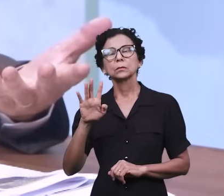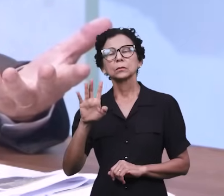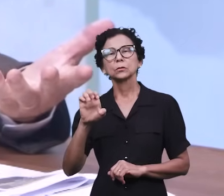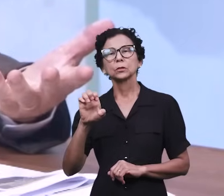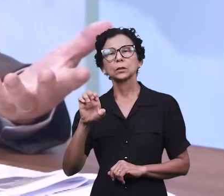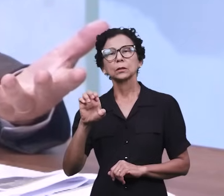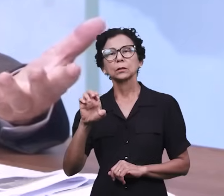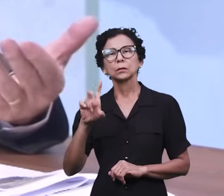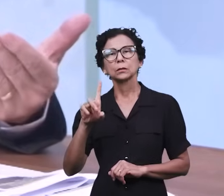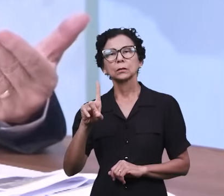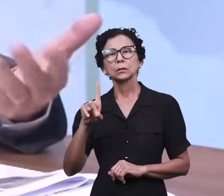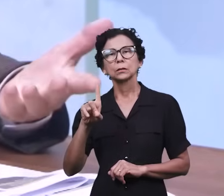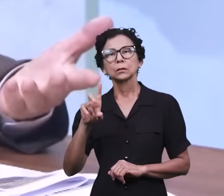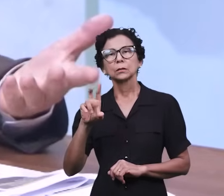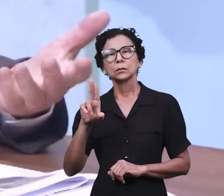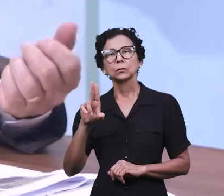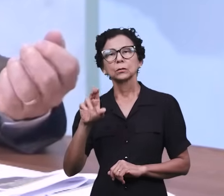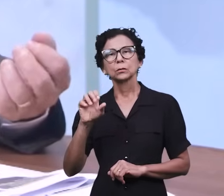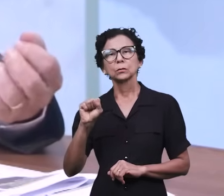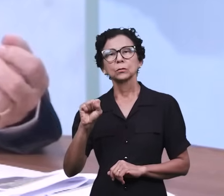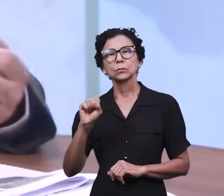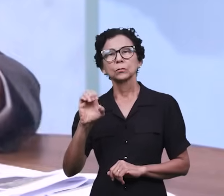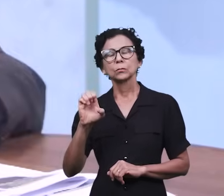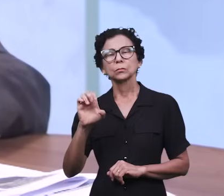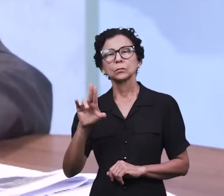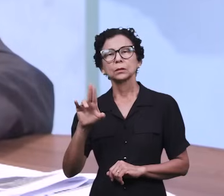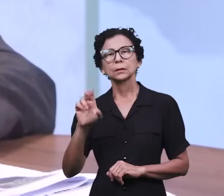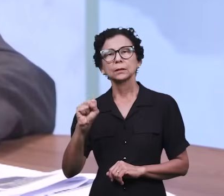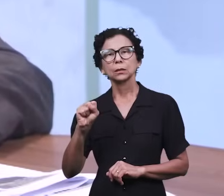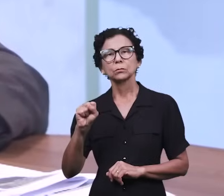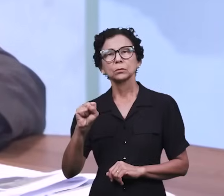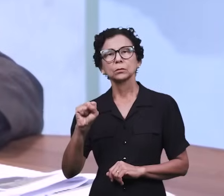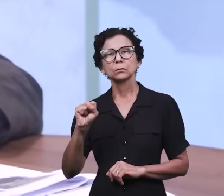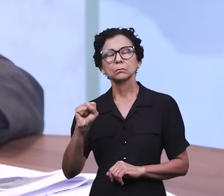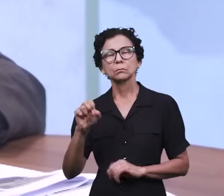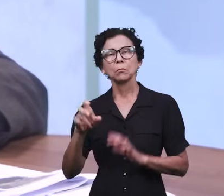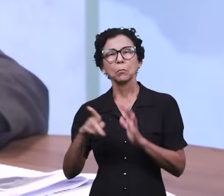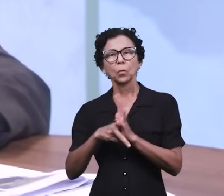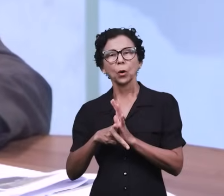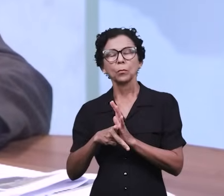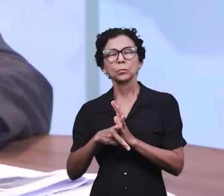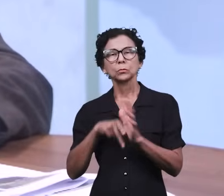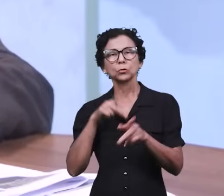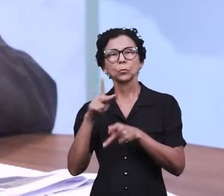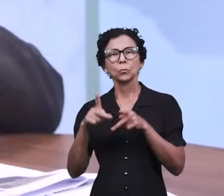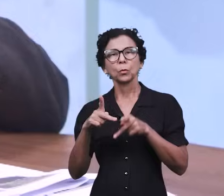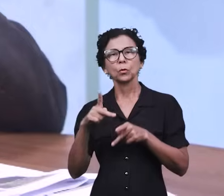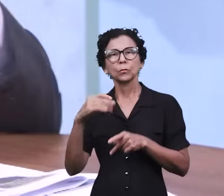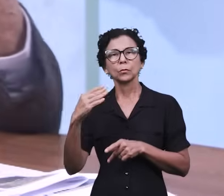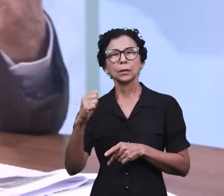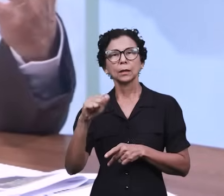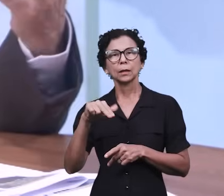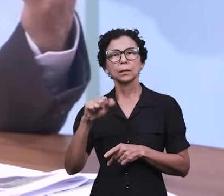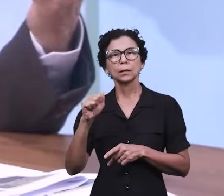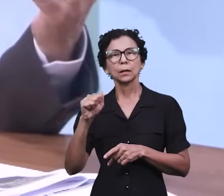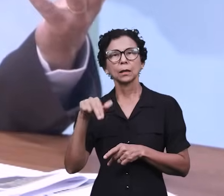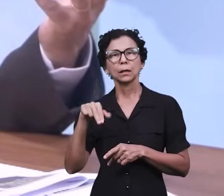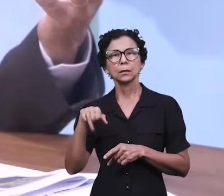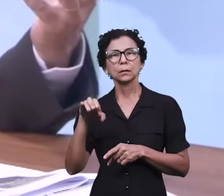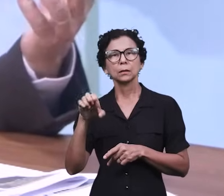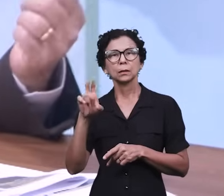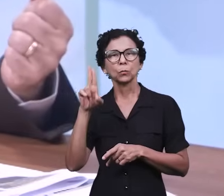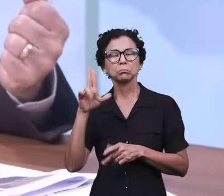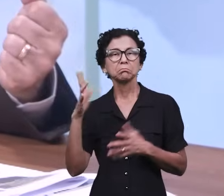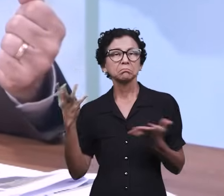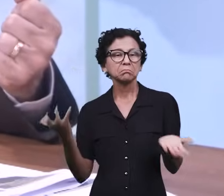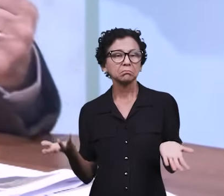descendentes de Jebus, que era um cananeu, e era uma tribo vigorosa e especializada na arte